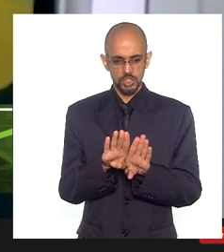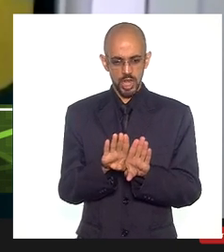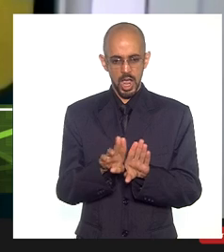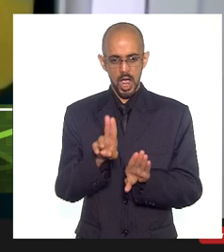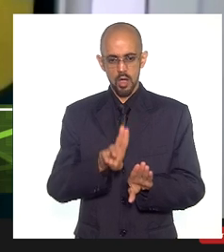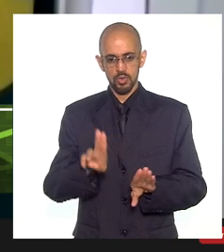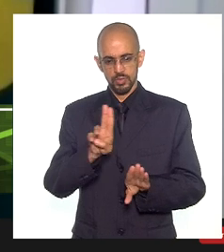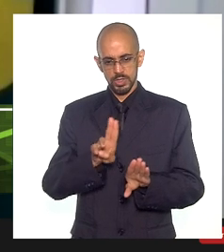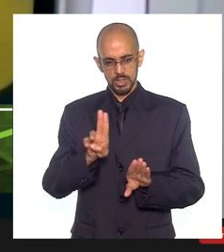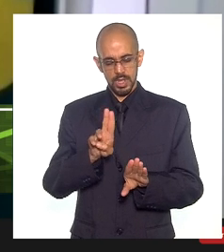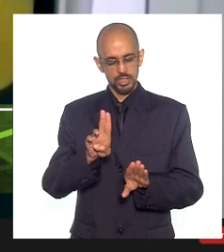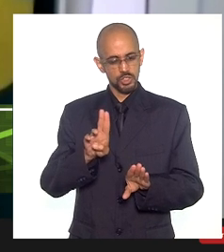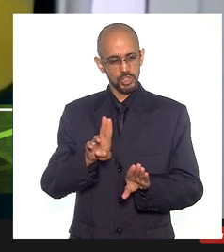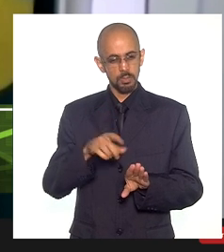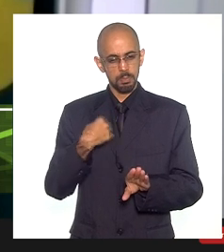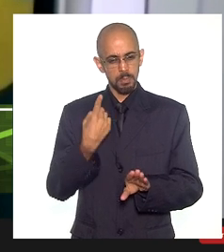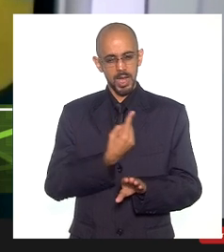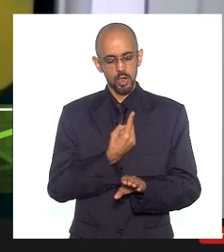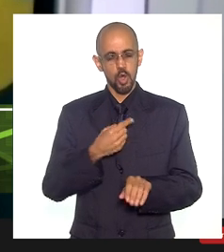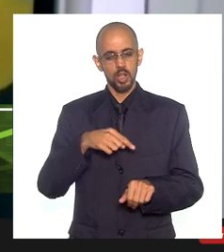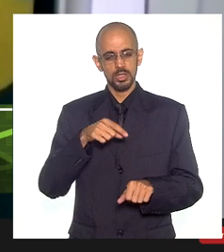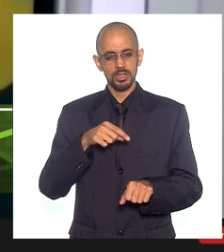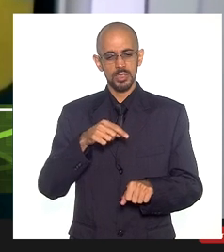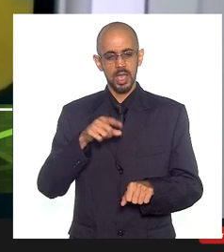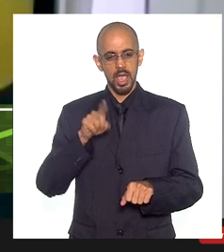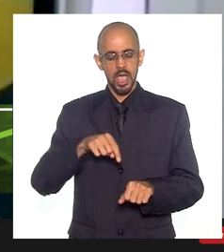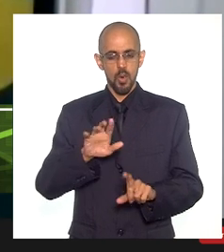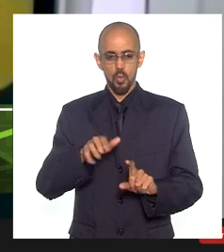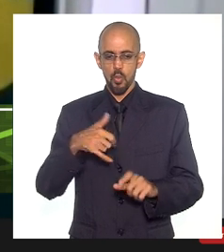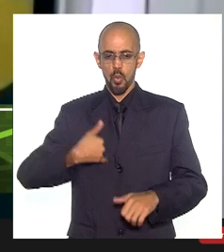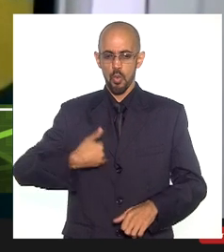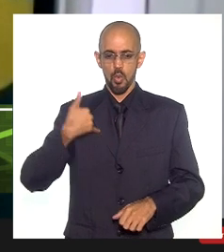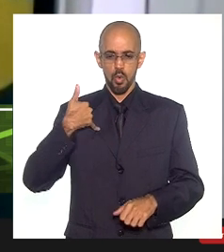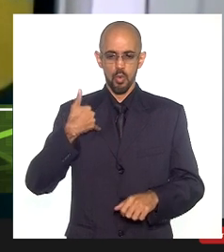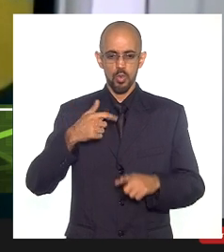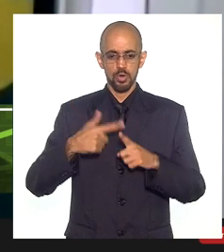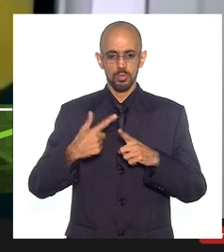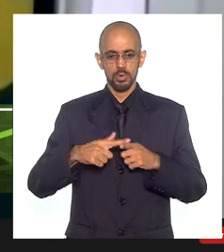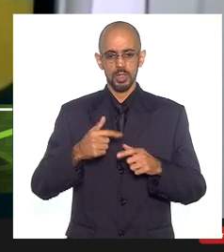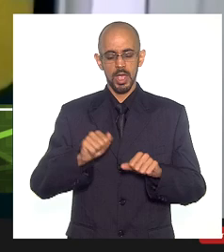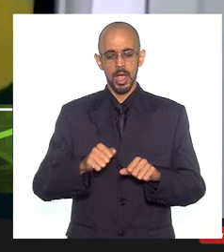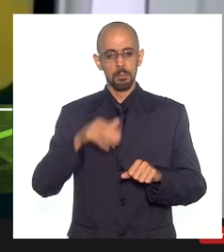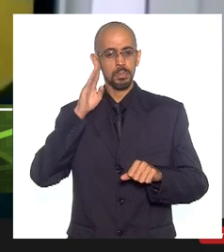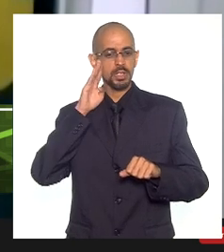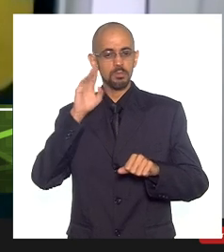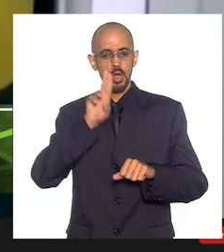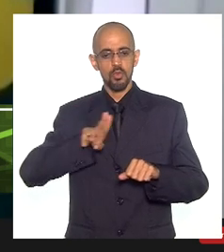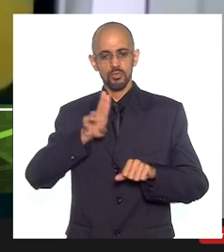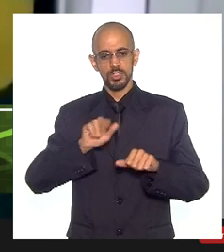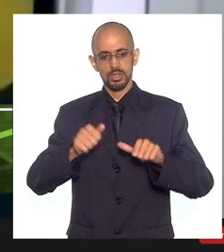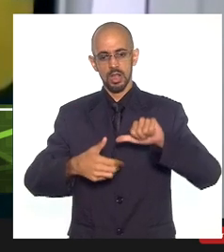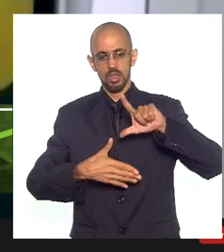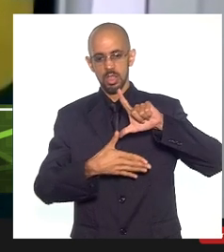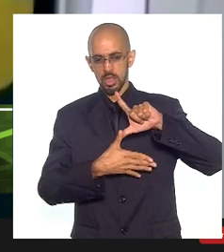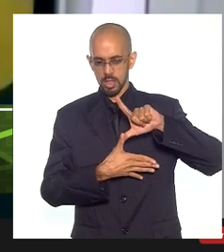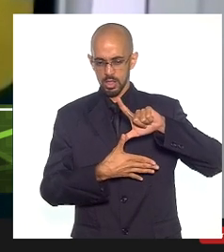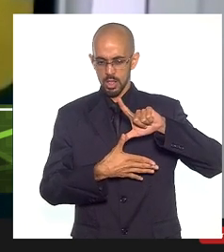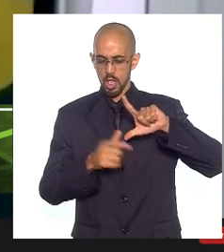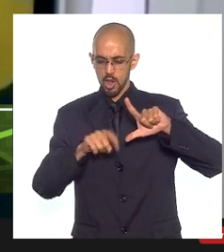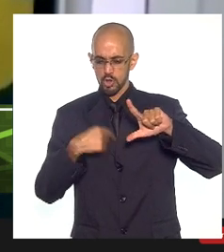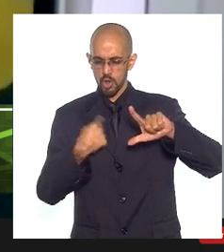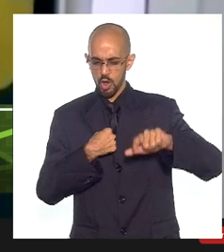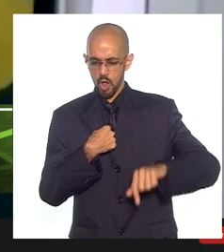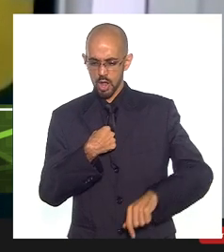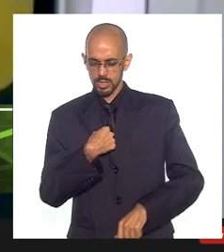América Latina. Então, inevitavelmente, temos que começar essa audiência dizendo do respeito que temos pela UERJ, por sua